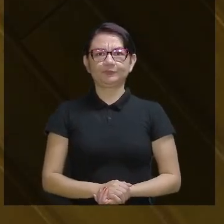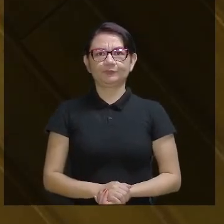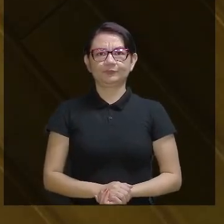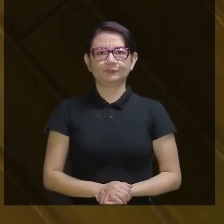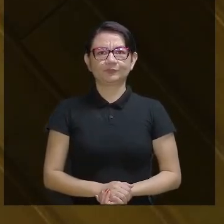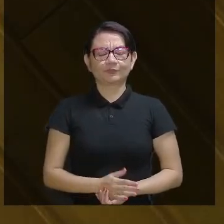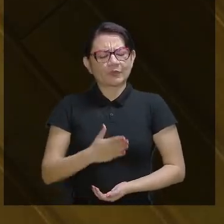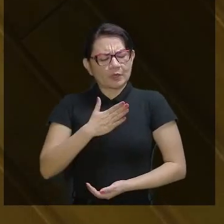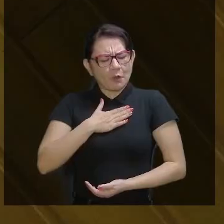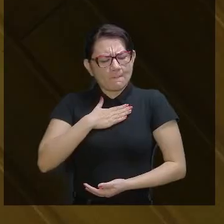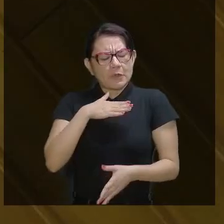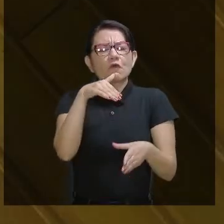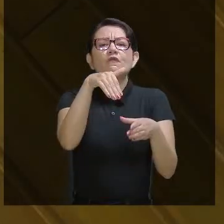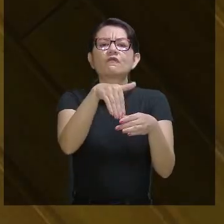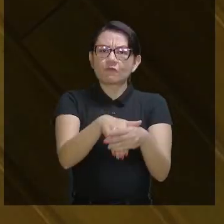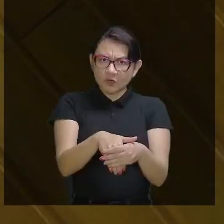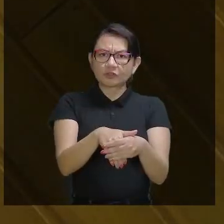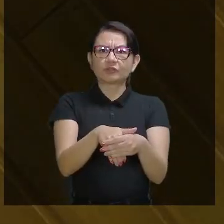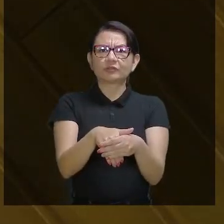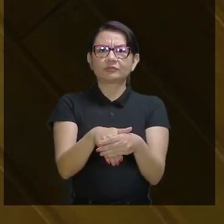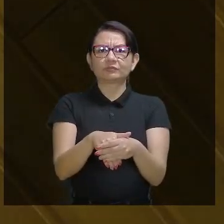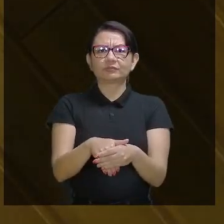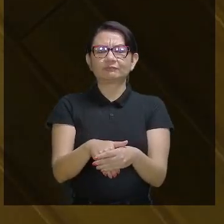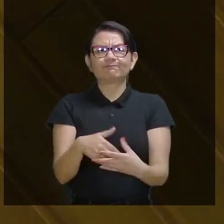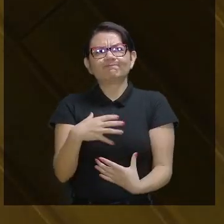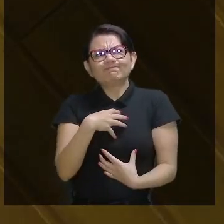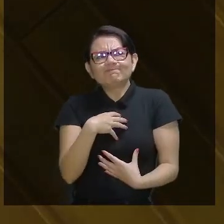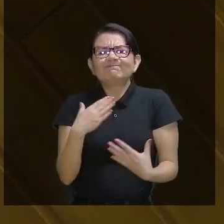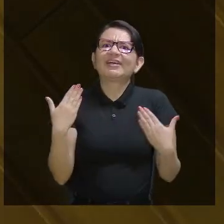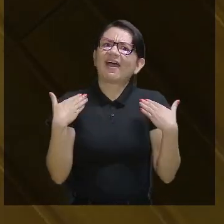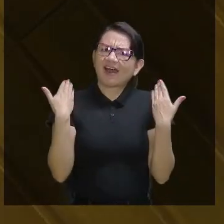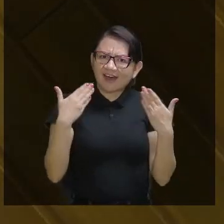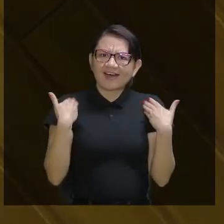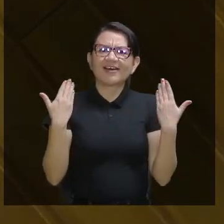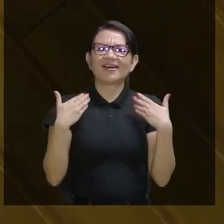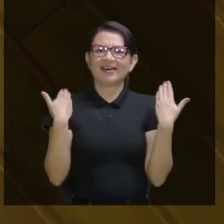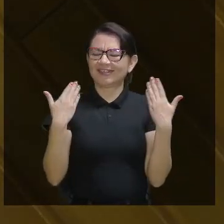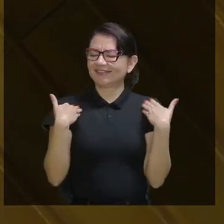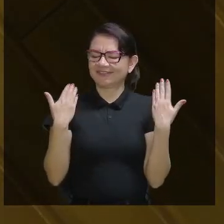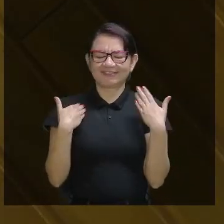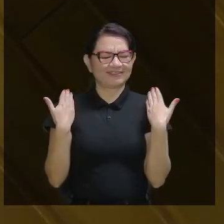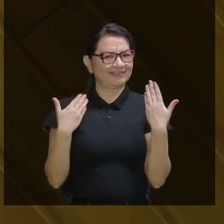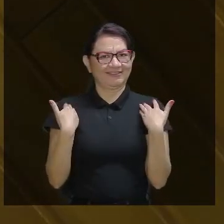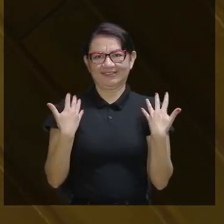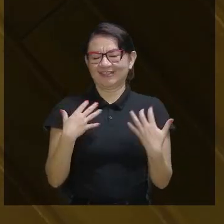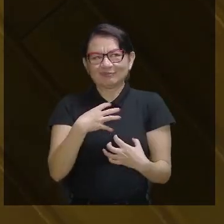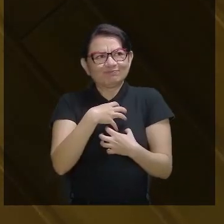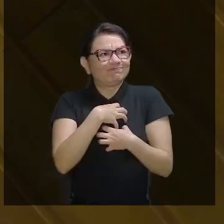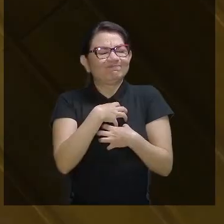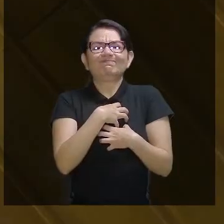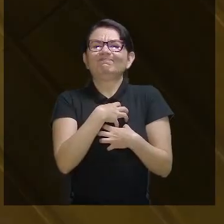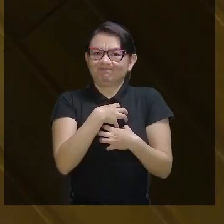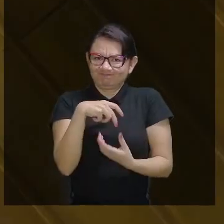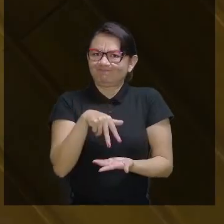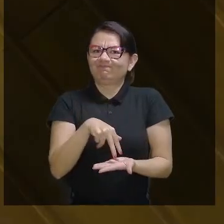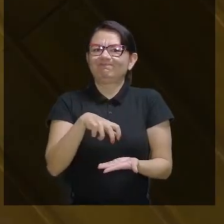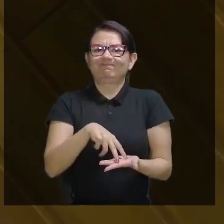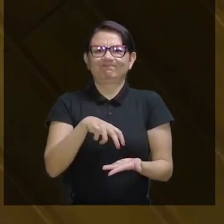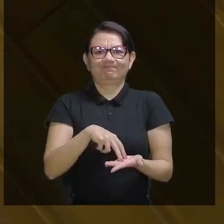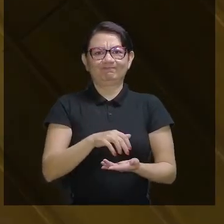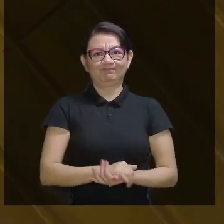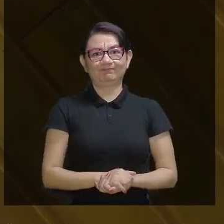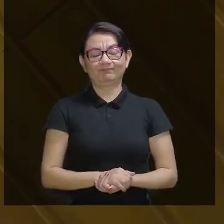e dar o meu voto é um momento de alegria e de festa. Eu posso dizer